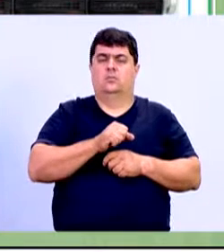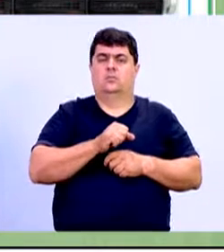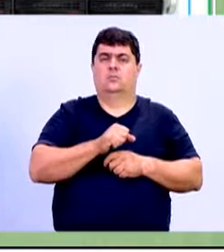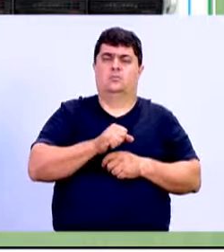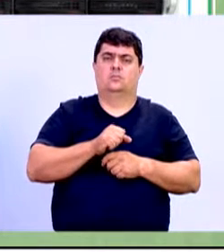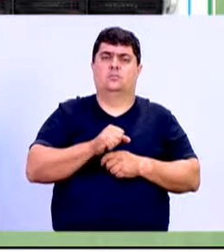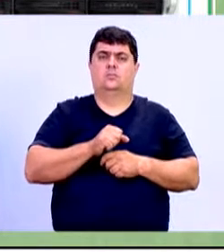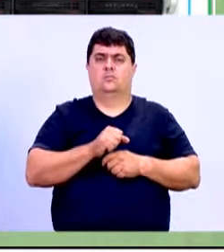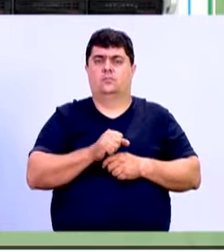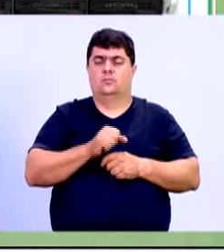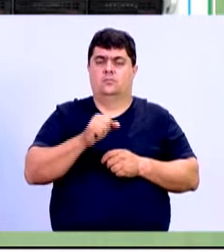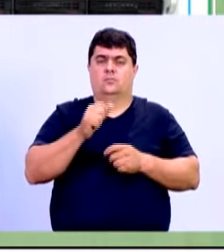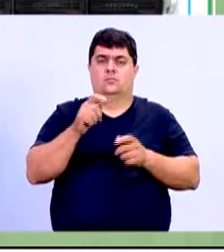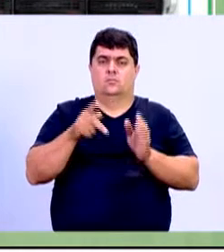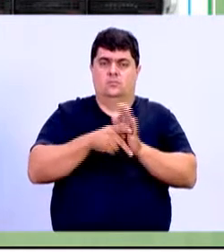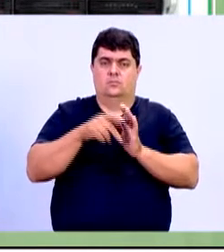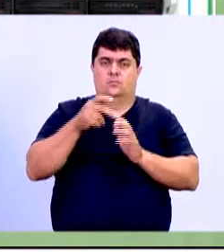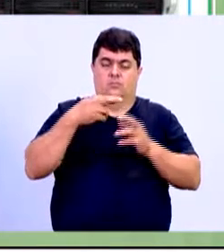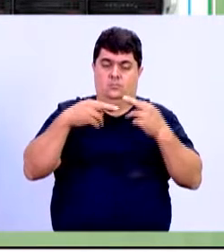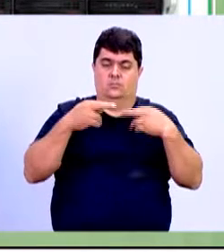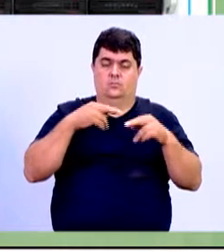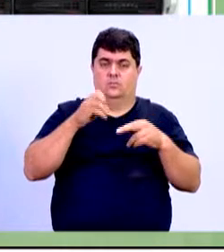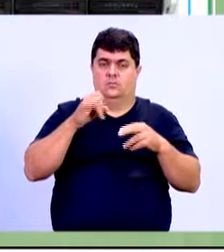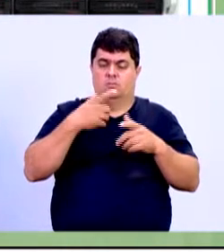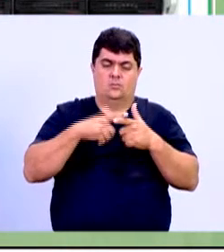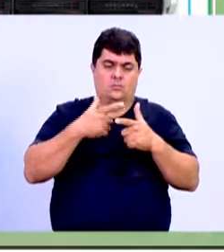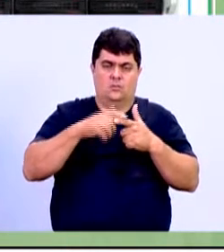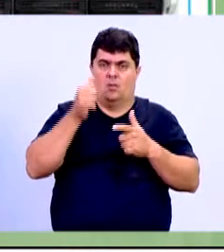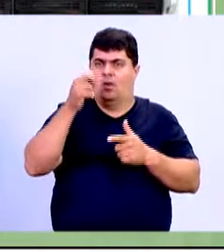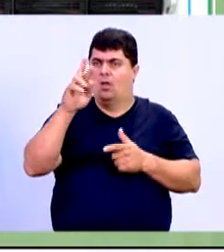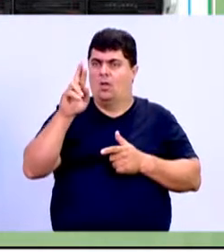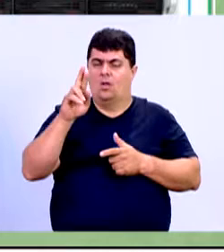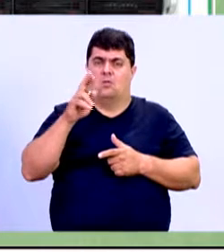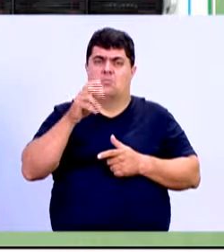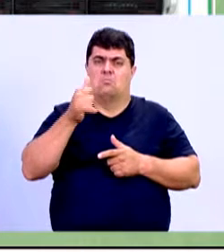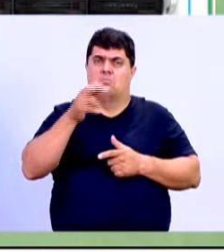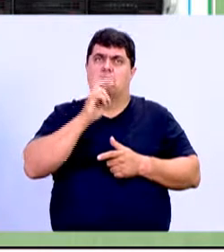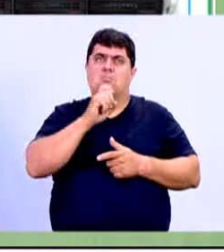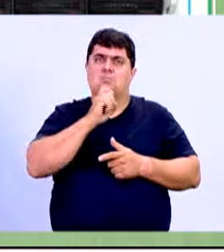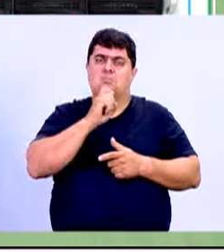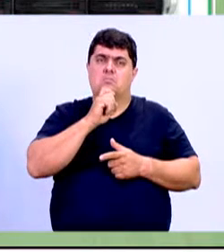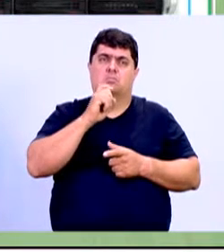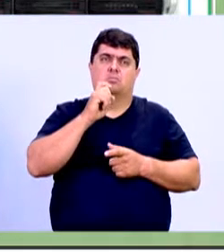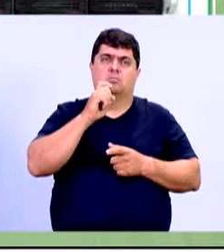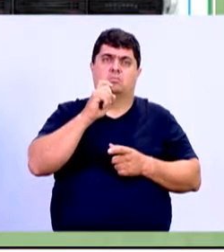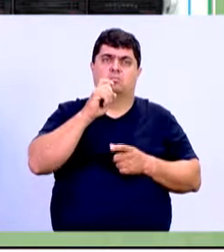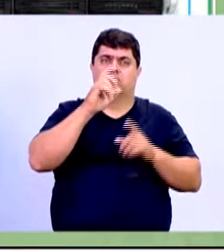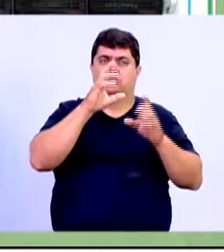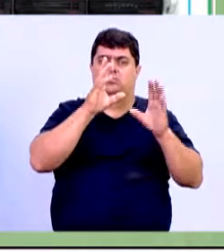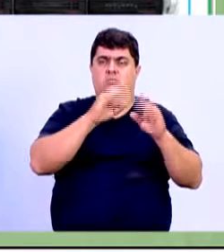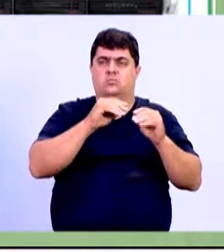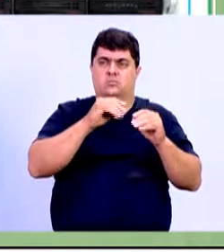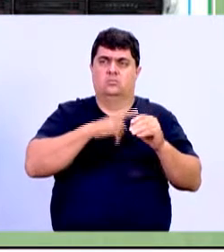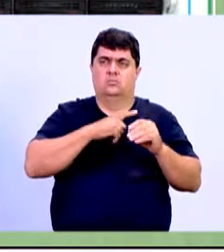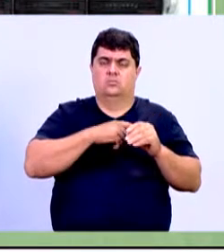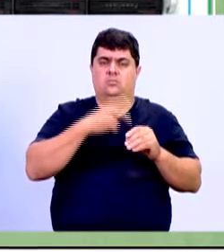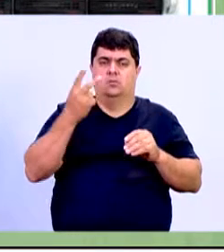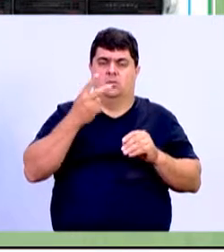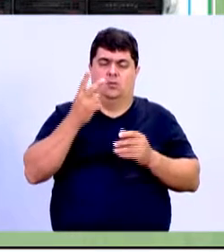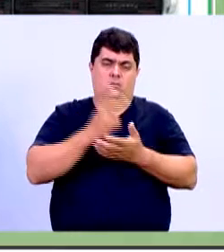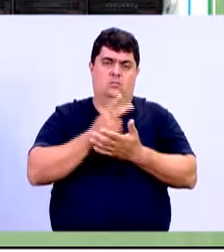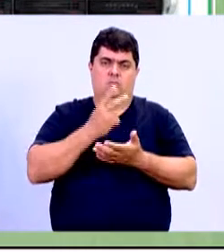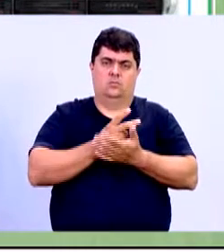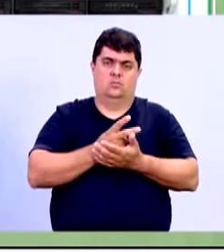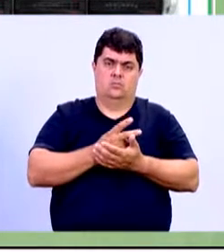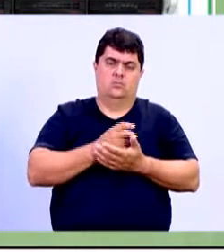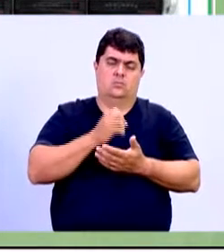para os administradores de rede. Né? Então se der algum problema no ar-condicionado, que alguns dos ar-condicionados, que também existem 2 em cada sala,